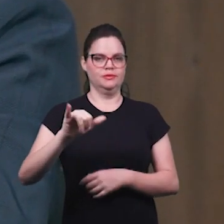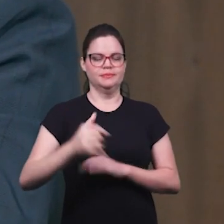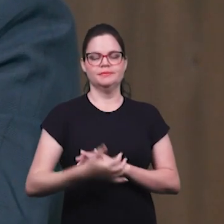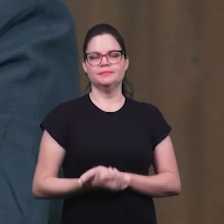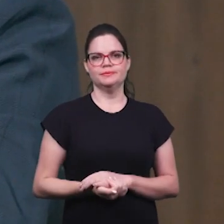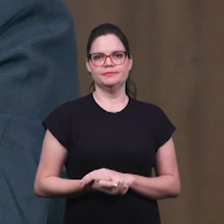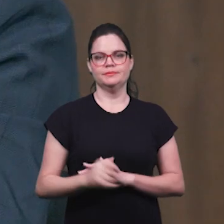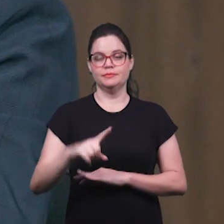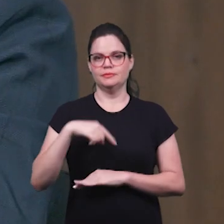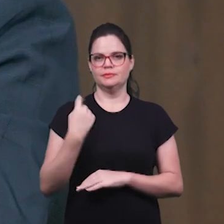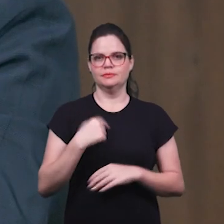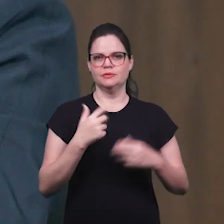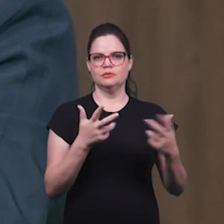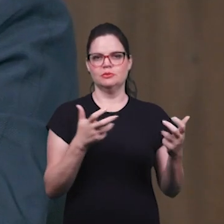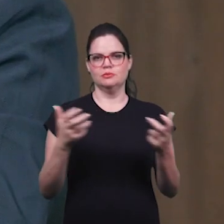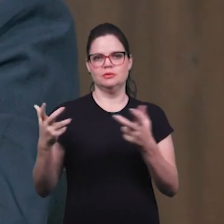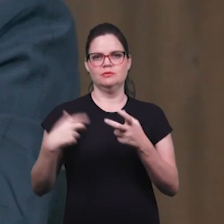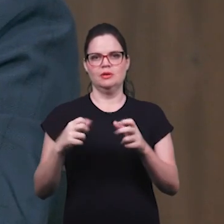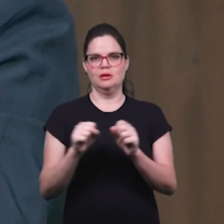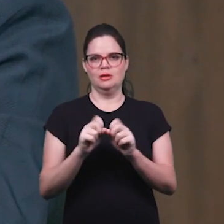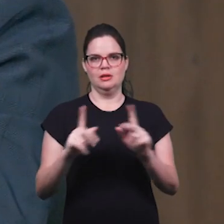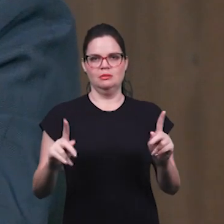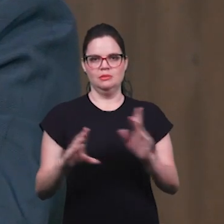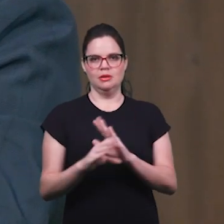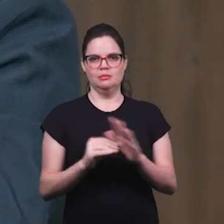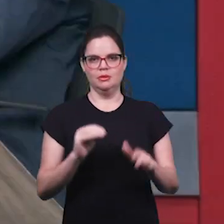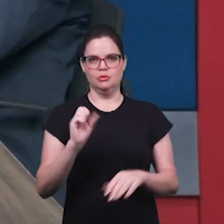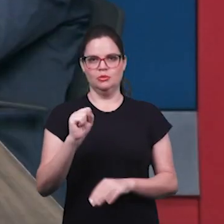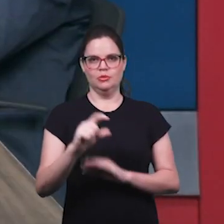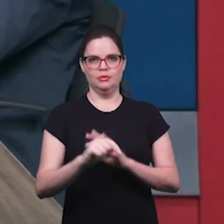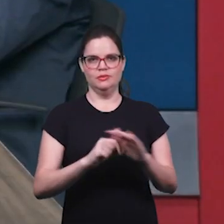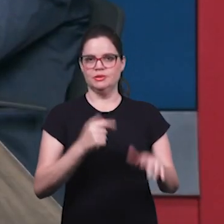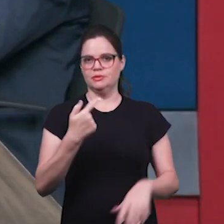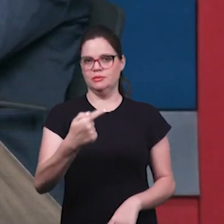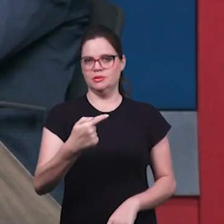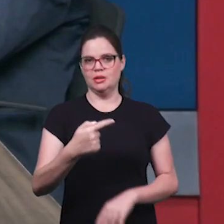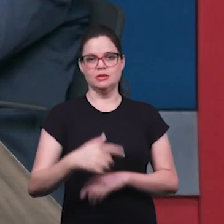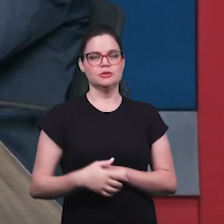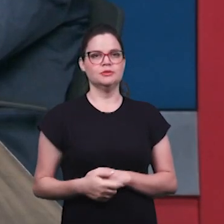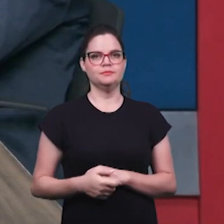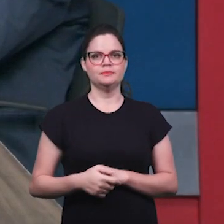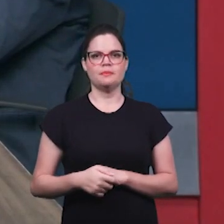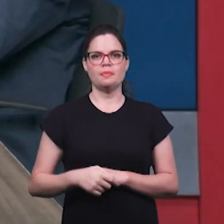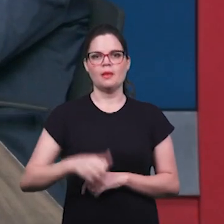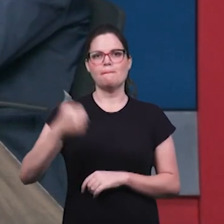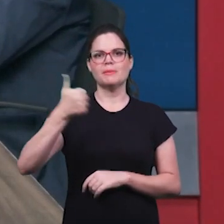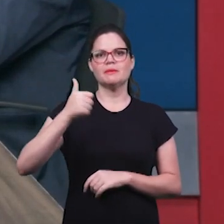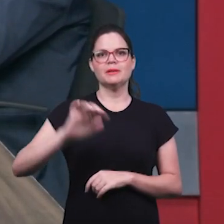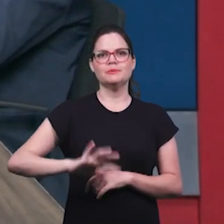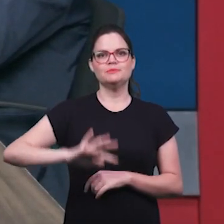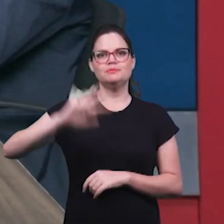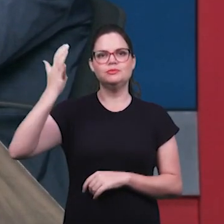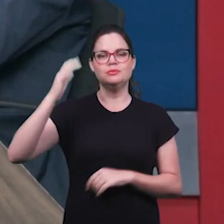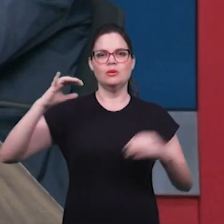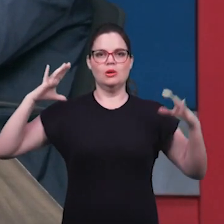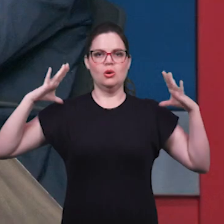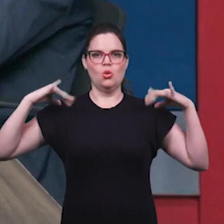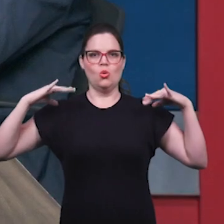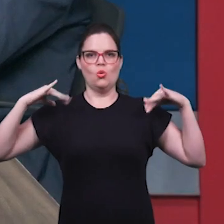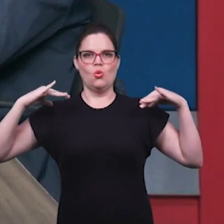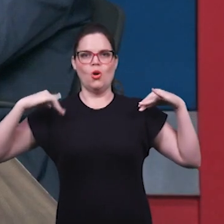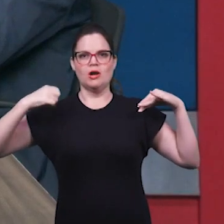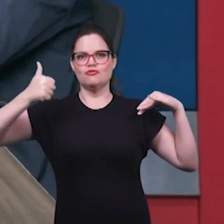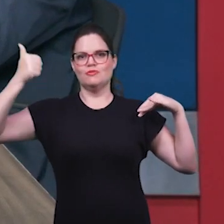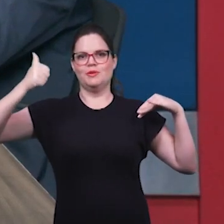vamos observar, por exemplo, em Apocalipse capítulo 8, verso 7, o primeiro toque da trombeta. E o primeiro anjo tocou a